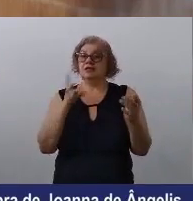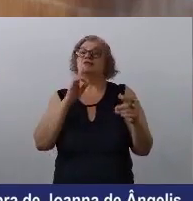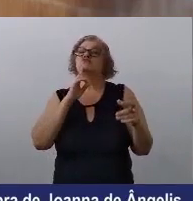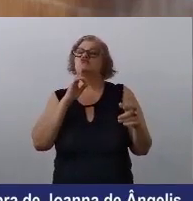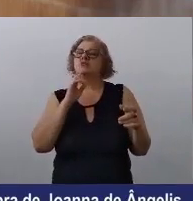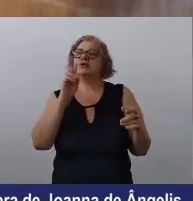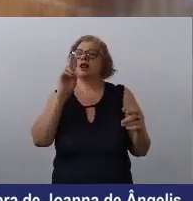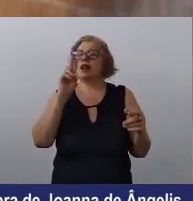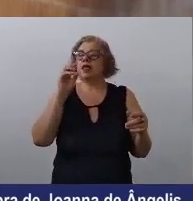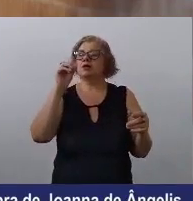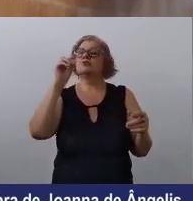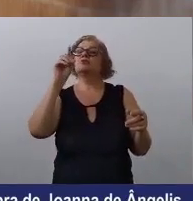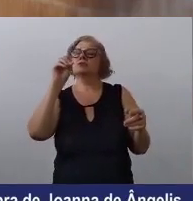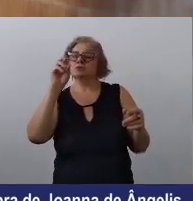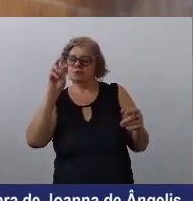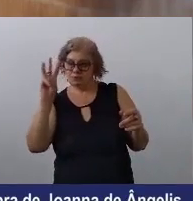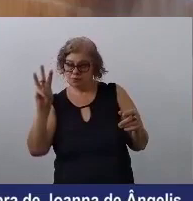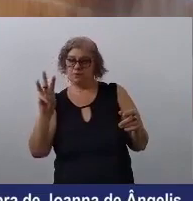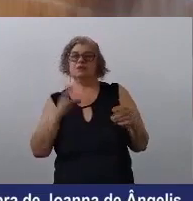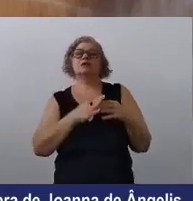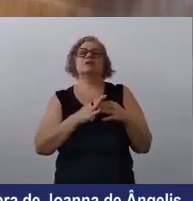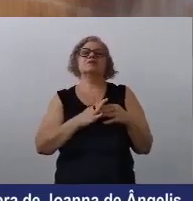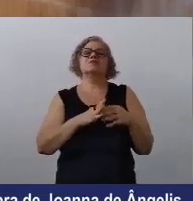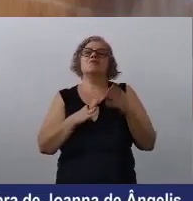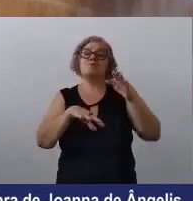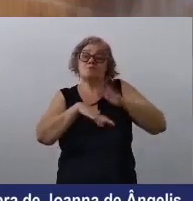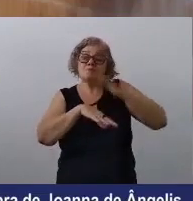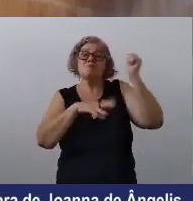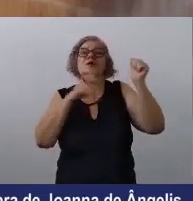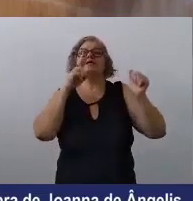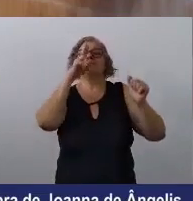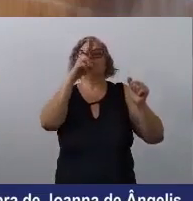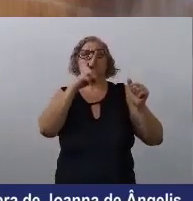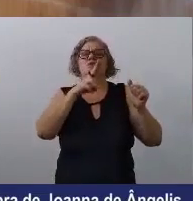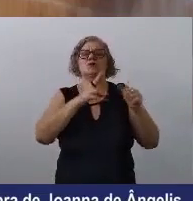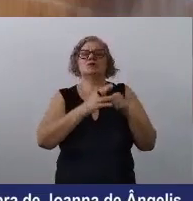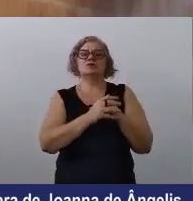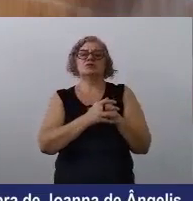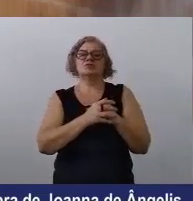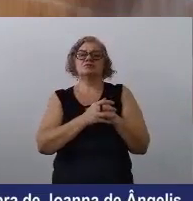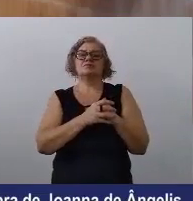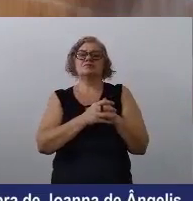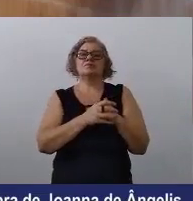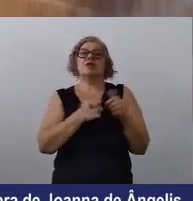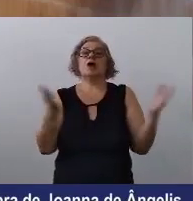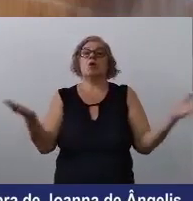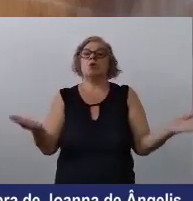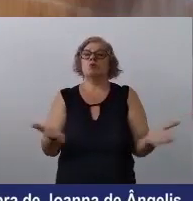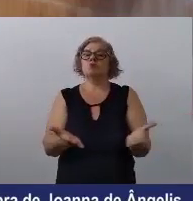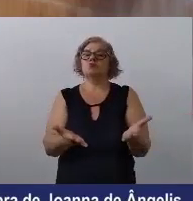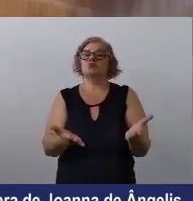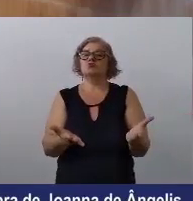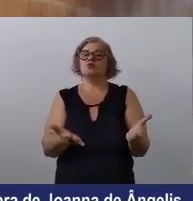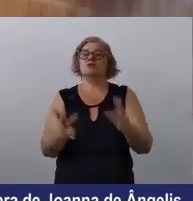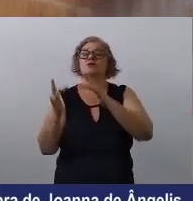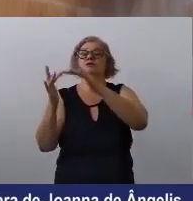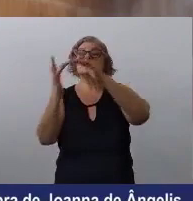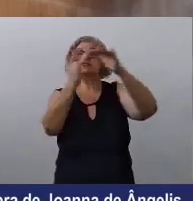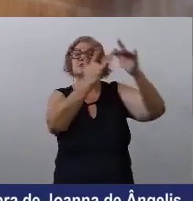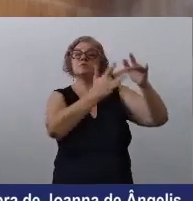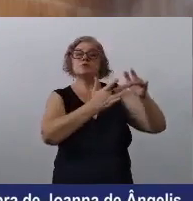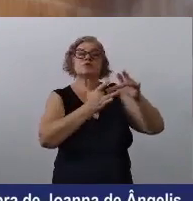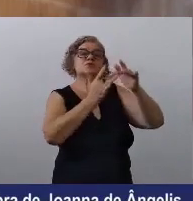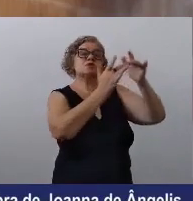naquela cerimônia. E o mais marcante daquilo que me foi mostrado foi que hoje nós que